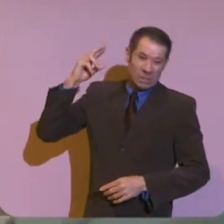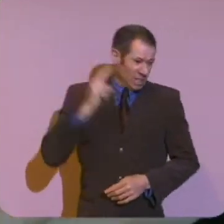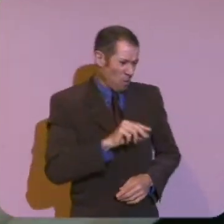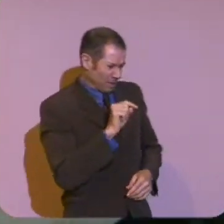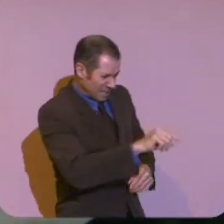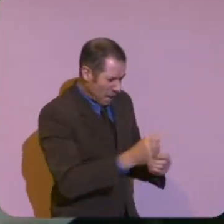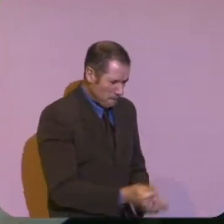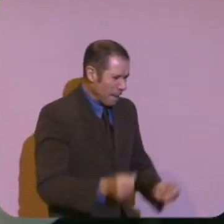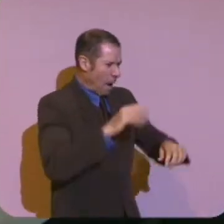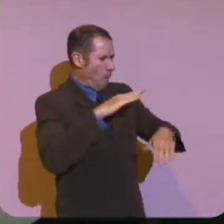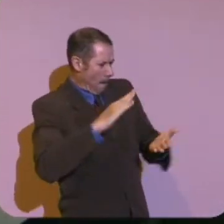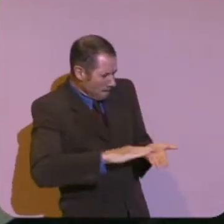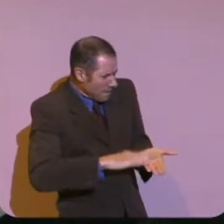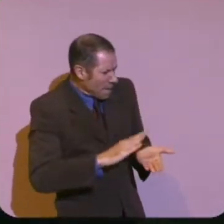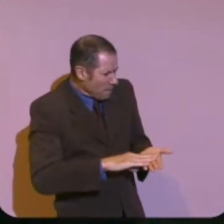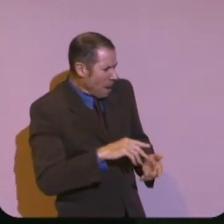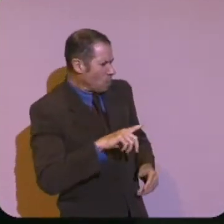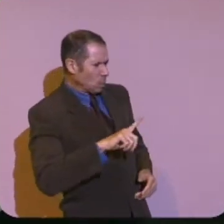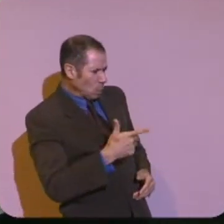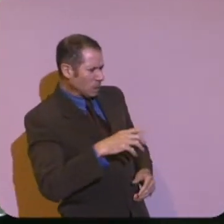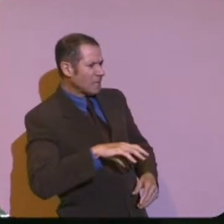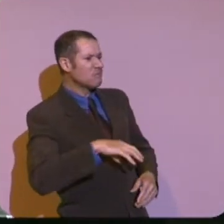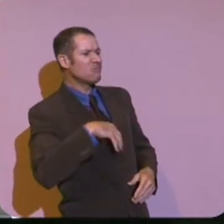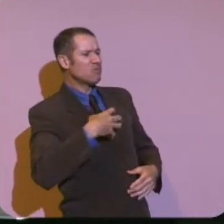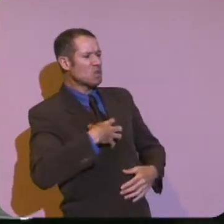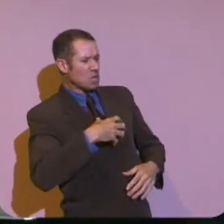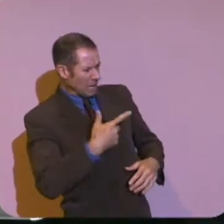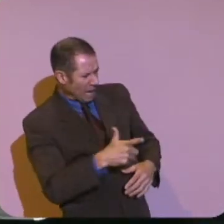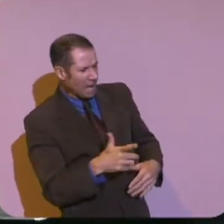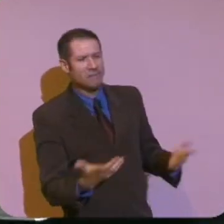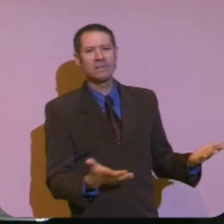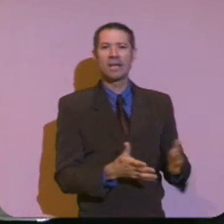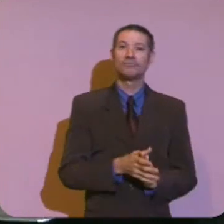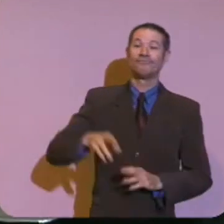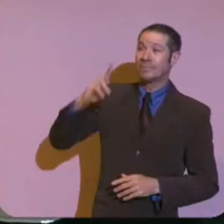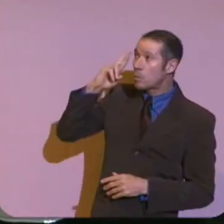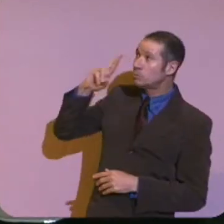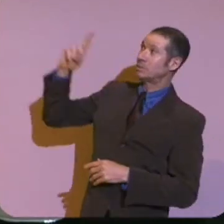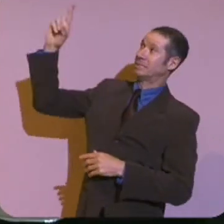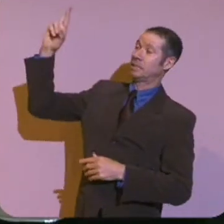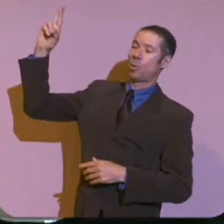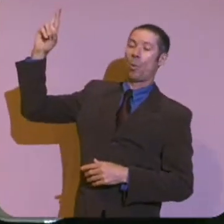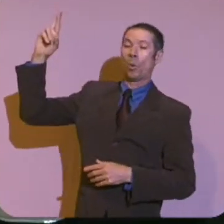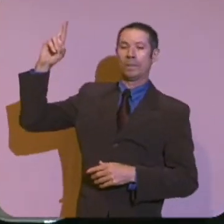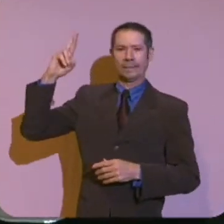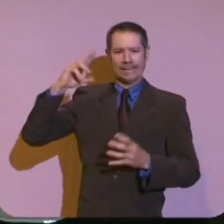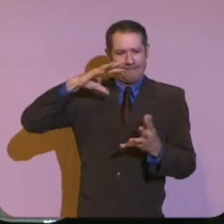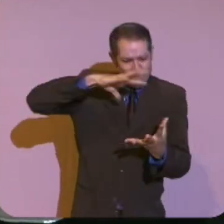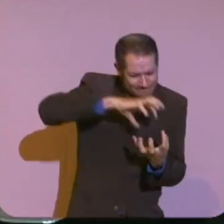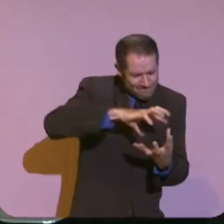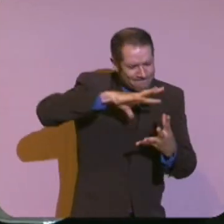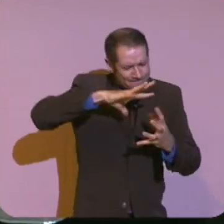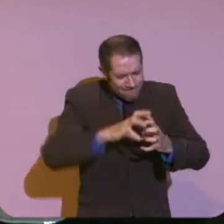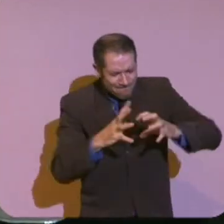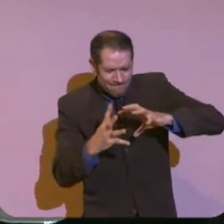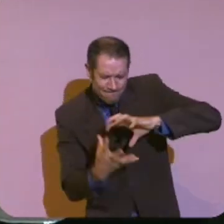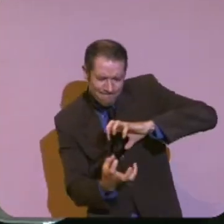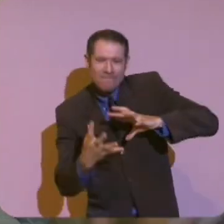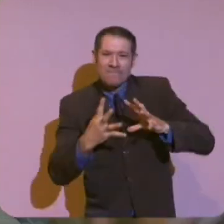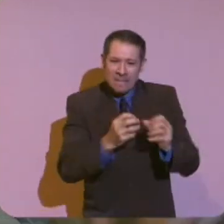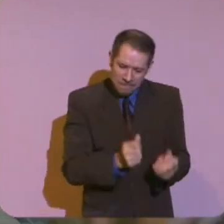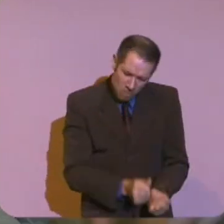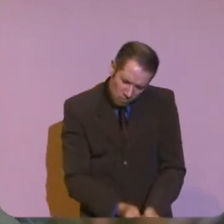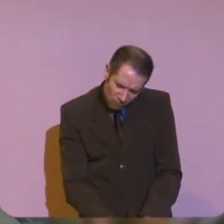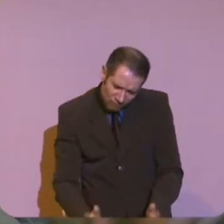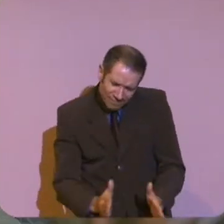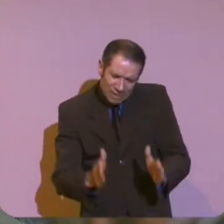barro na minha mão, não tem jeito. E sabe, o Senhor teria que amassar aquele